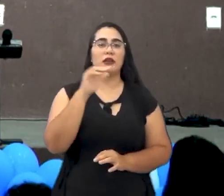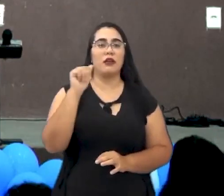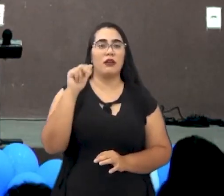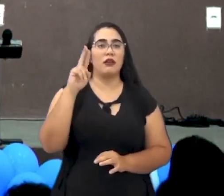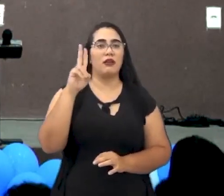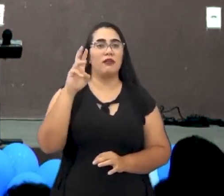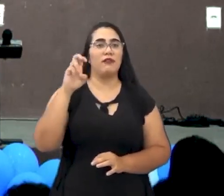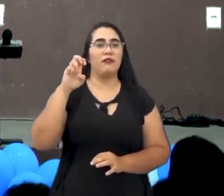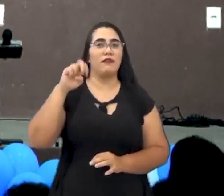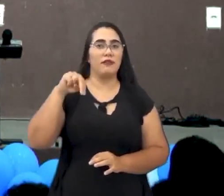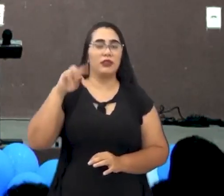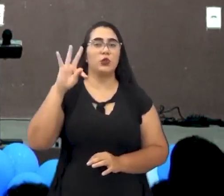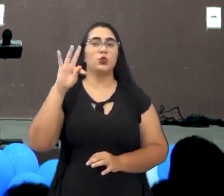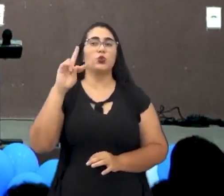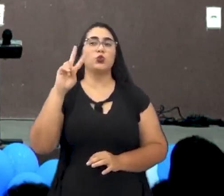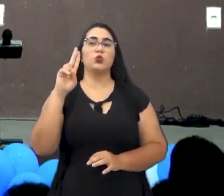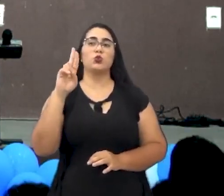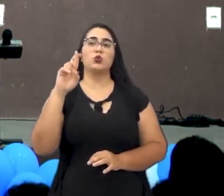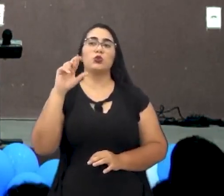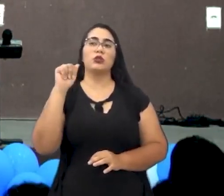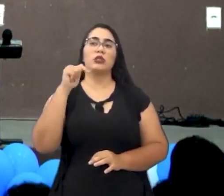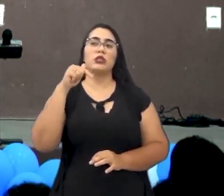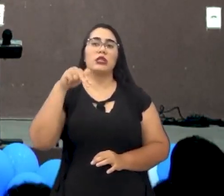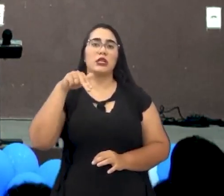o primeiro passo é a miséria.